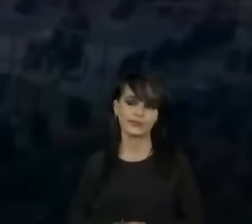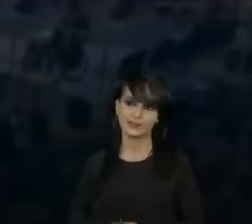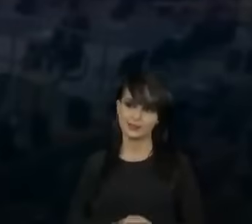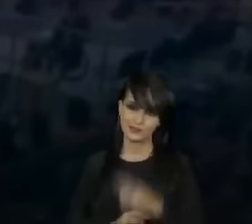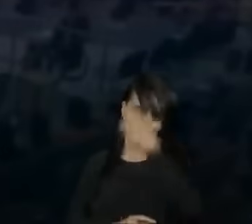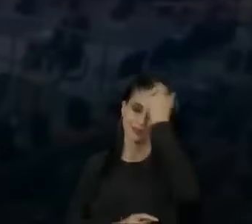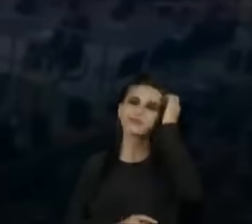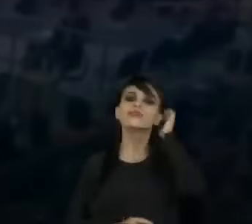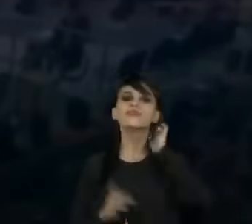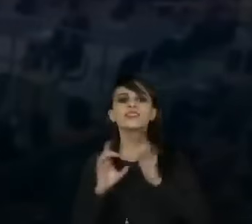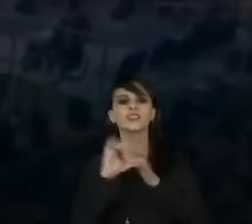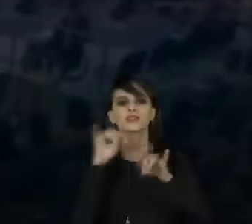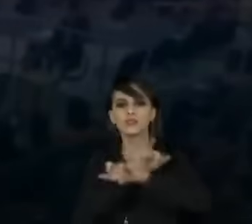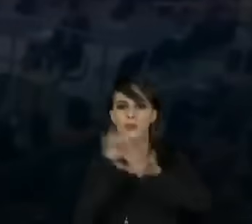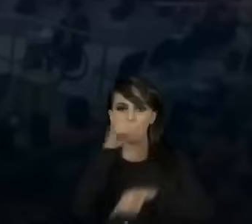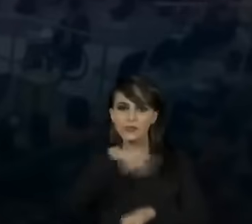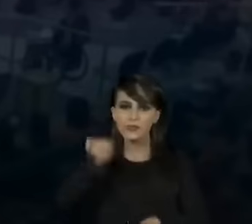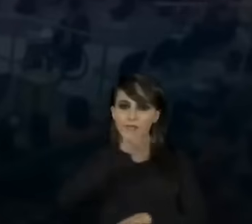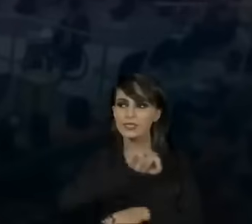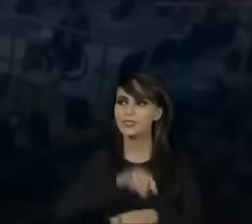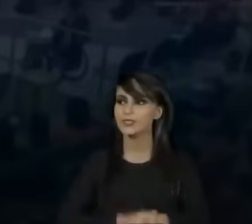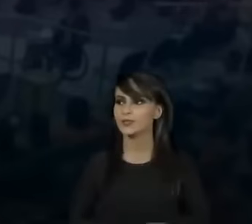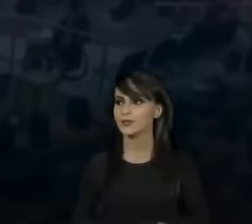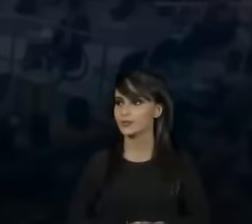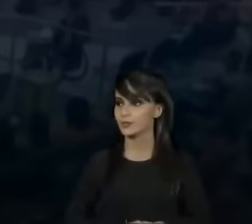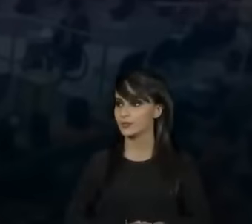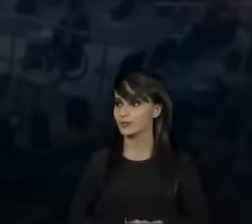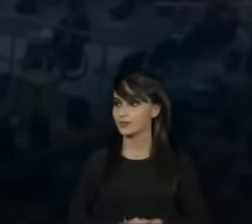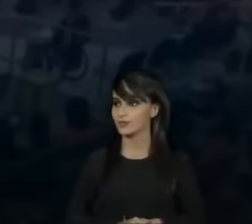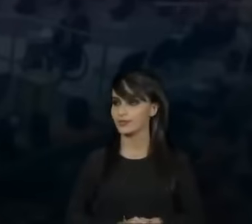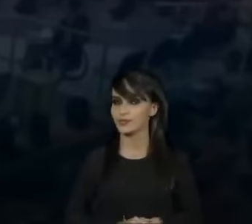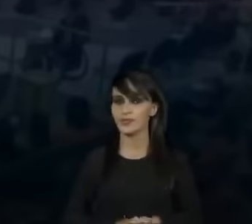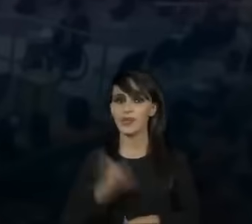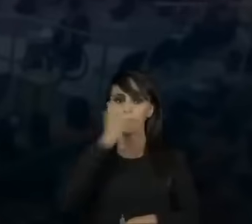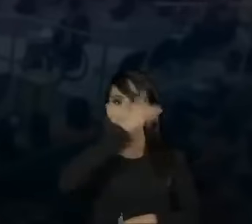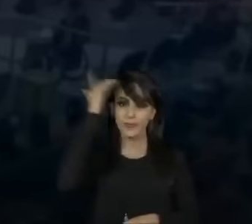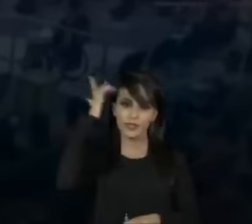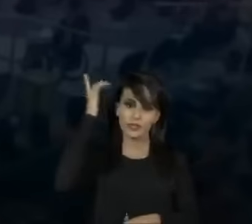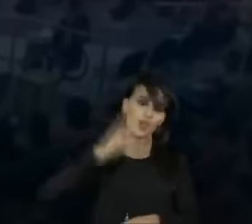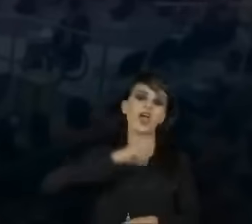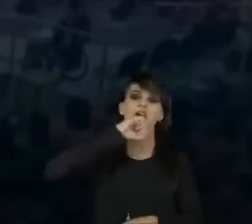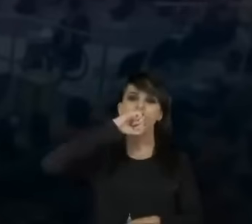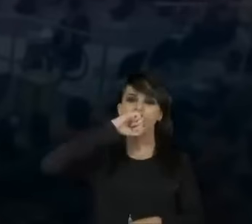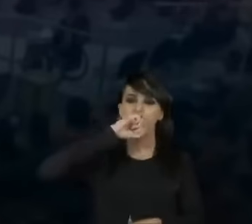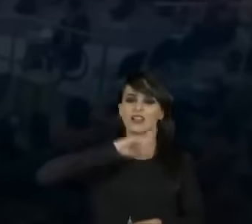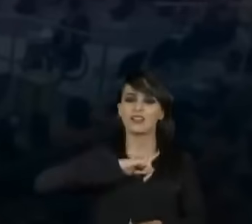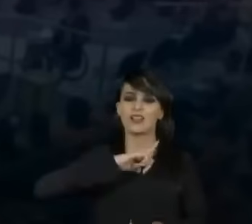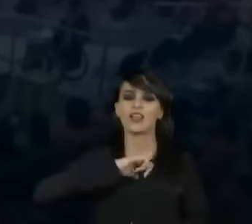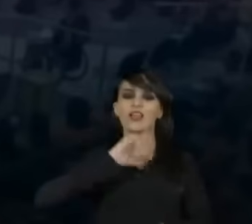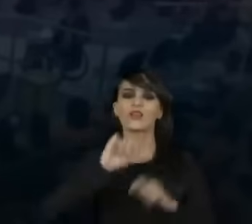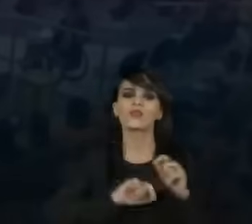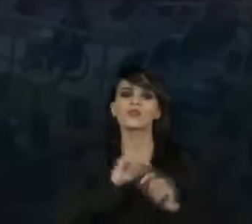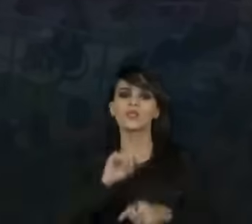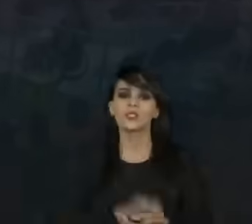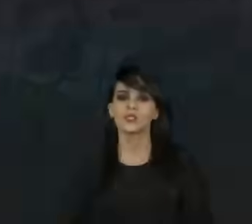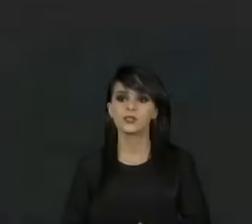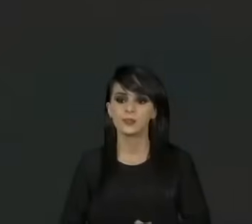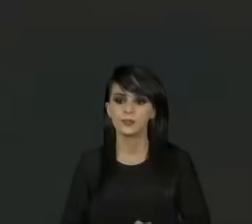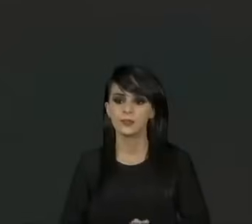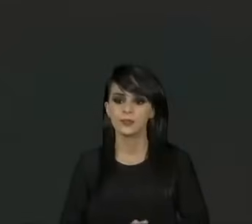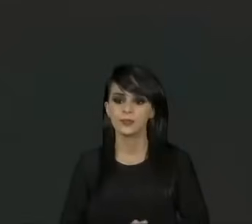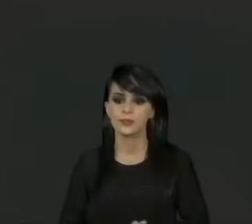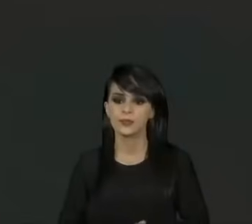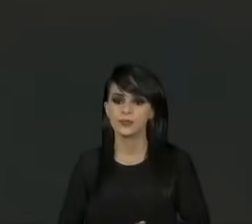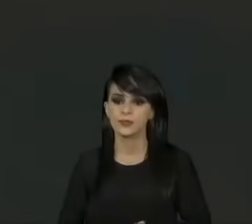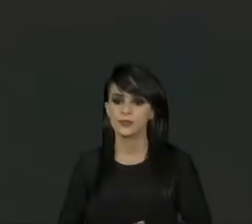deixa eu dizer uma coisa para você eh a pessoa invejosa ele tem pesar